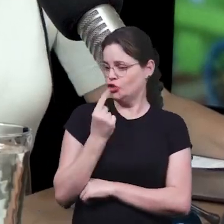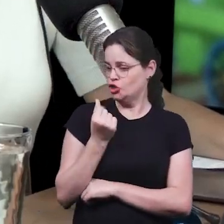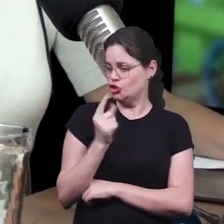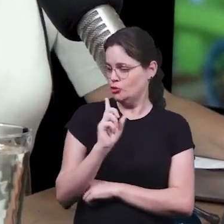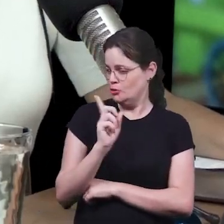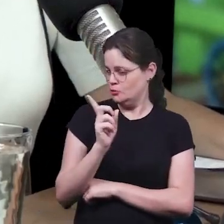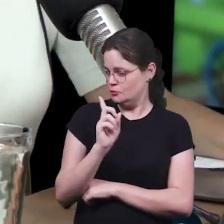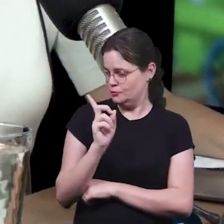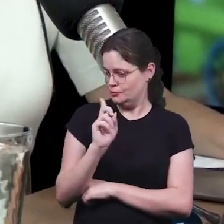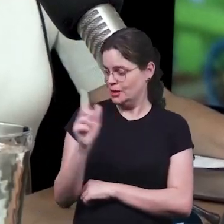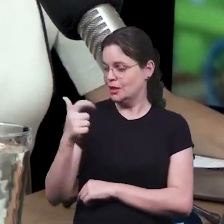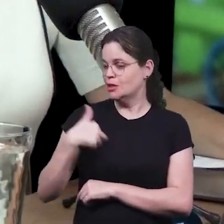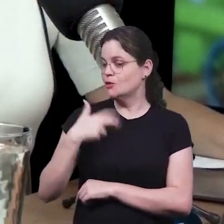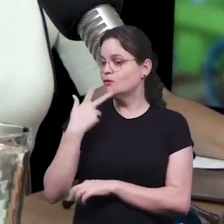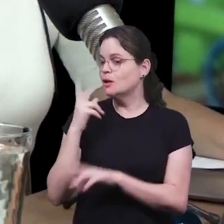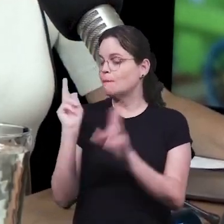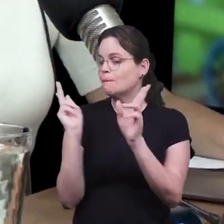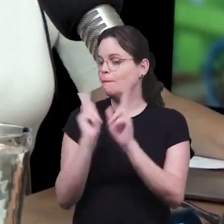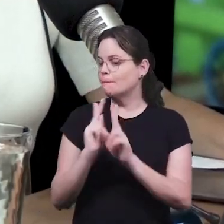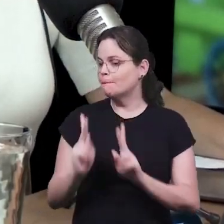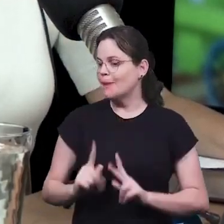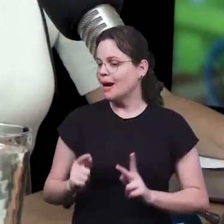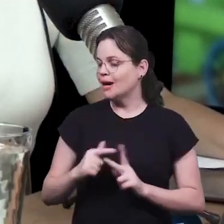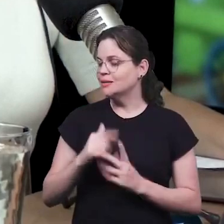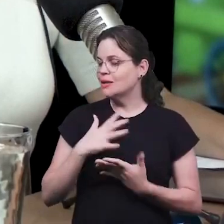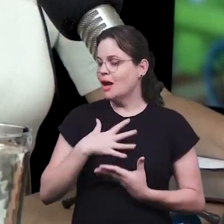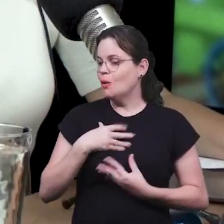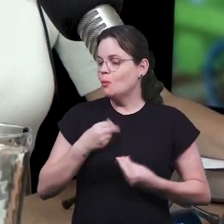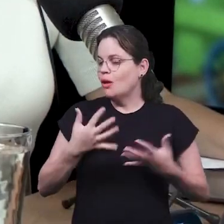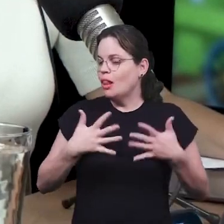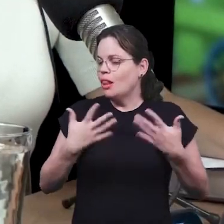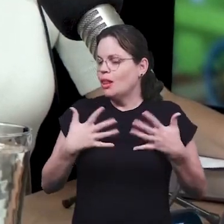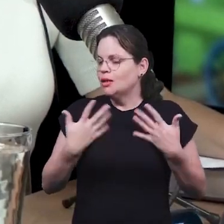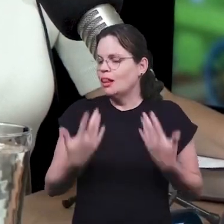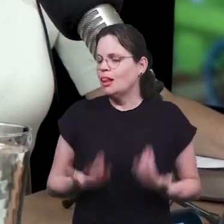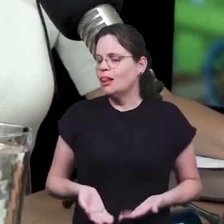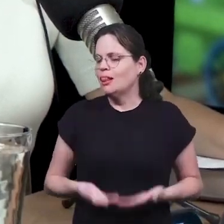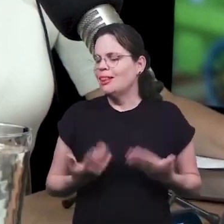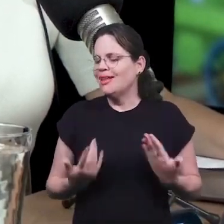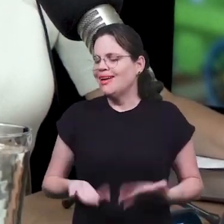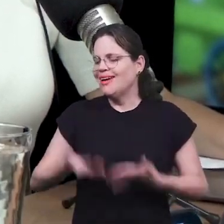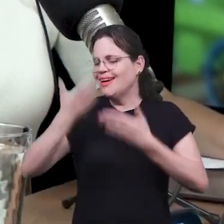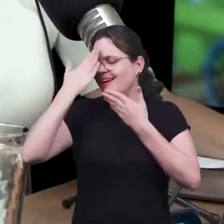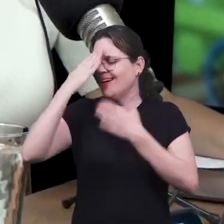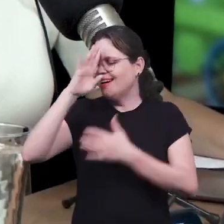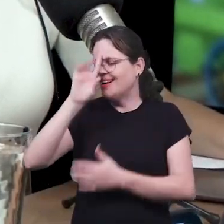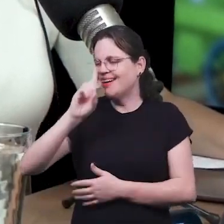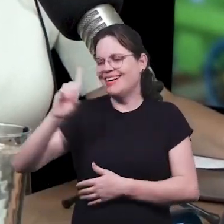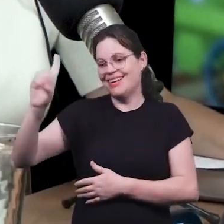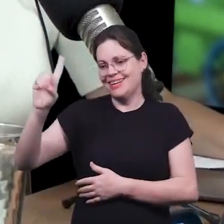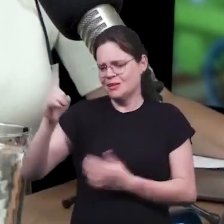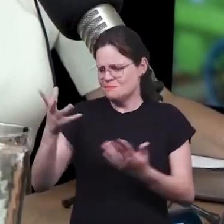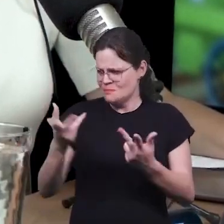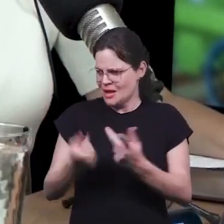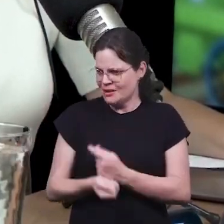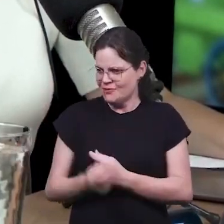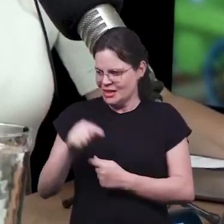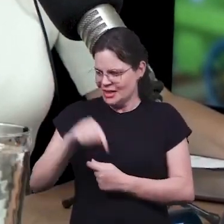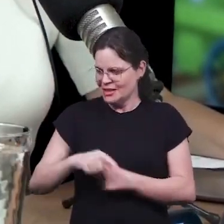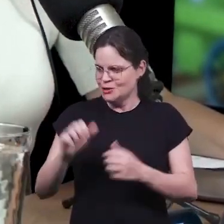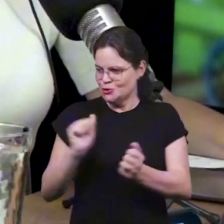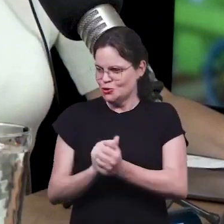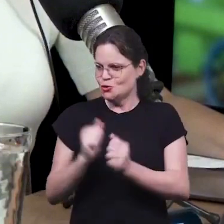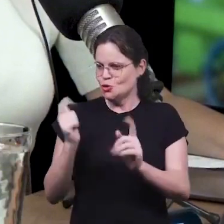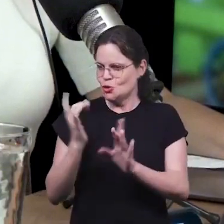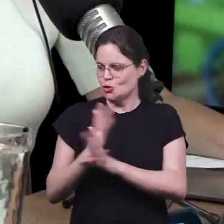falando de dinheiro. Eu estou falando de paz, de uma alma leve, né, agradecida ao Senhor. Que maravilha, a gente